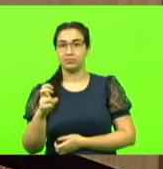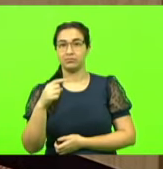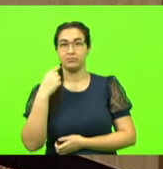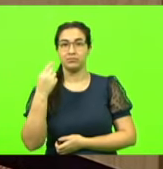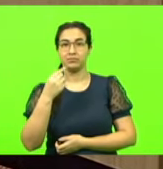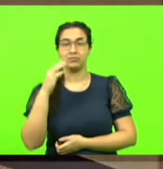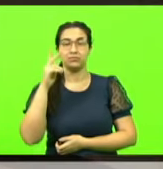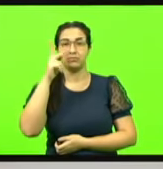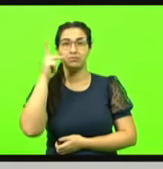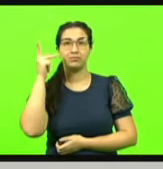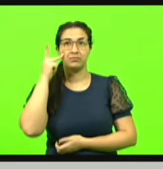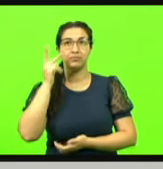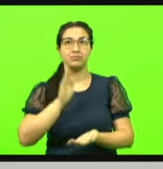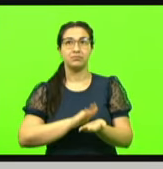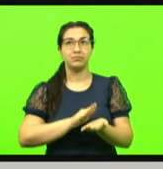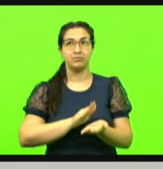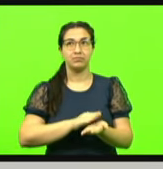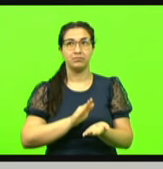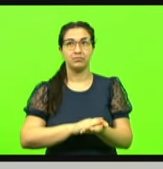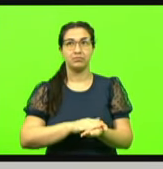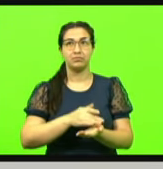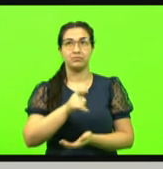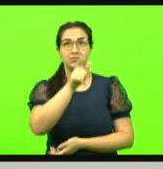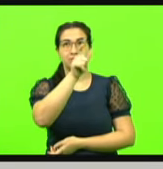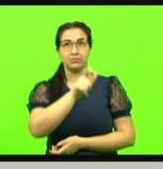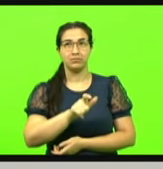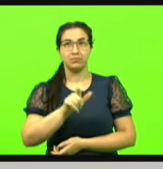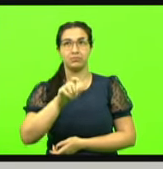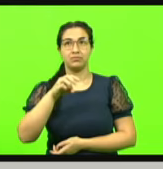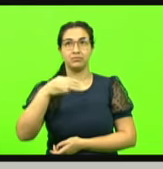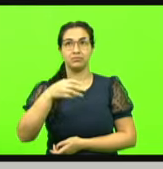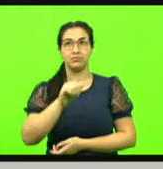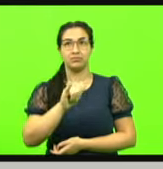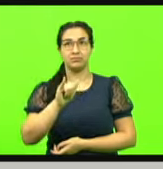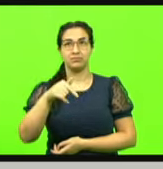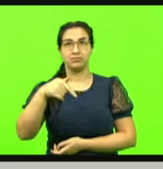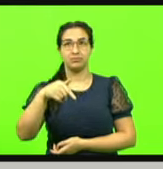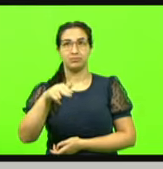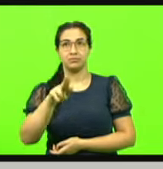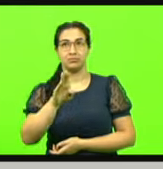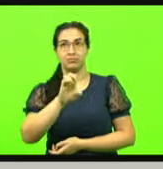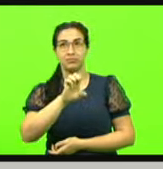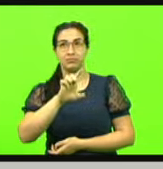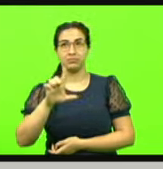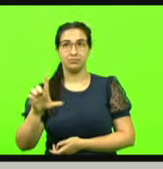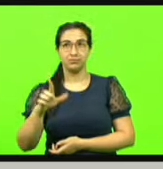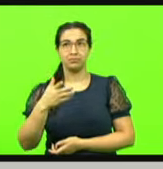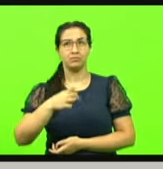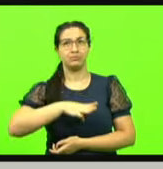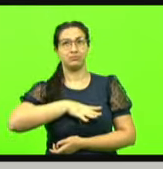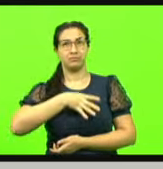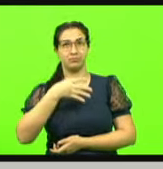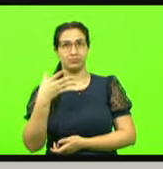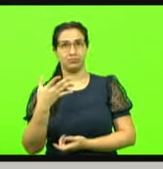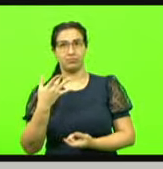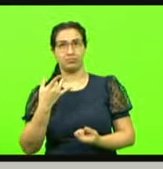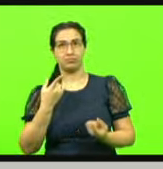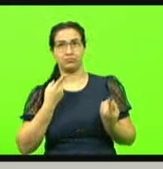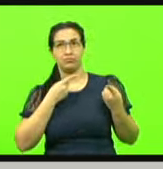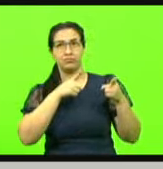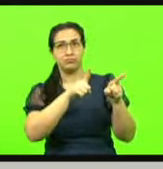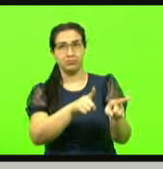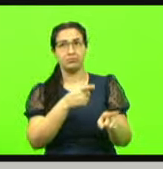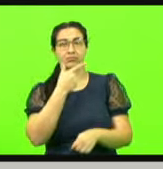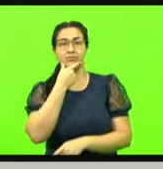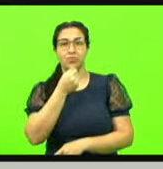Paulinha, manifestando aplausos ao cabo Michael Jefferson Antunes pelo ato de bravura ao confrontar homem portando arma de